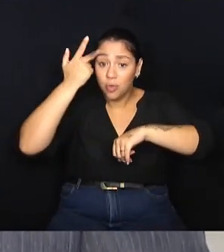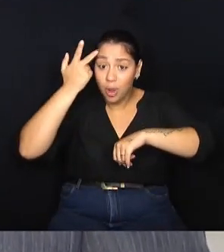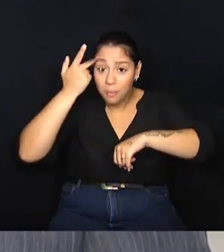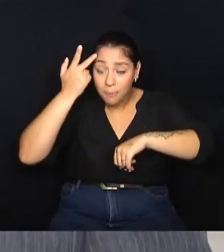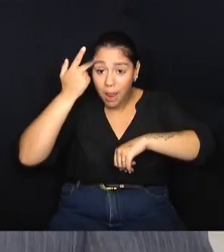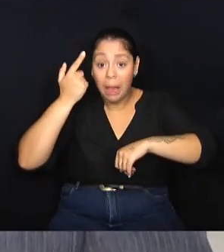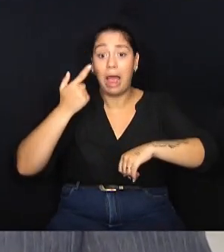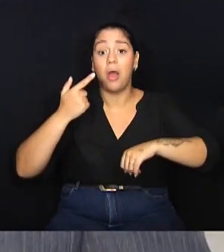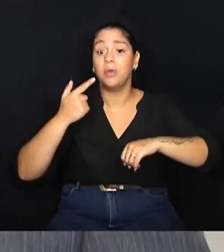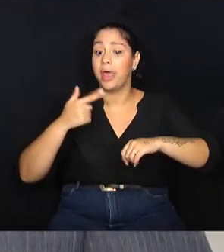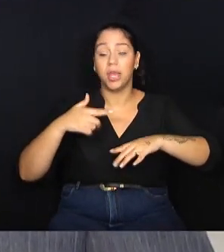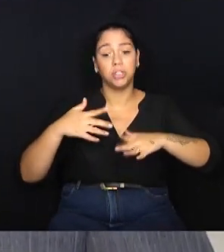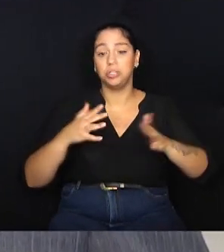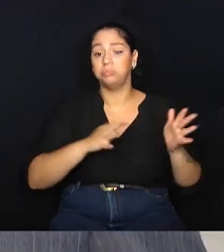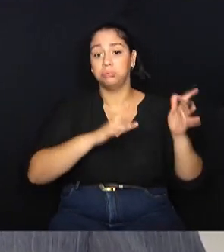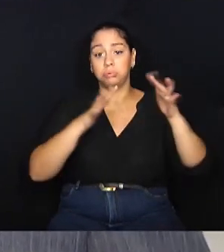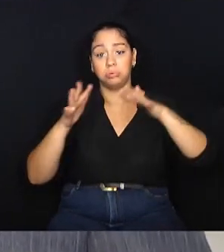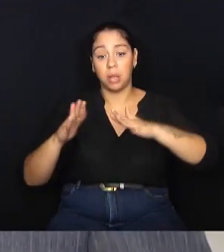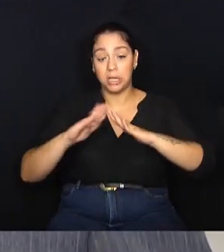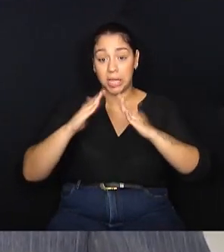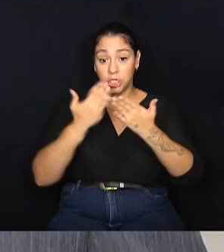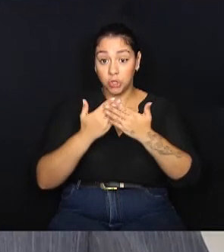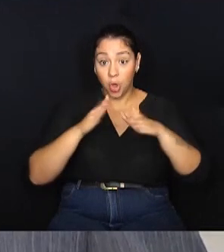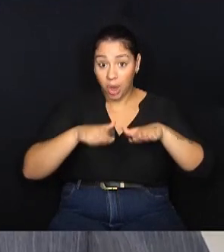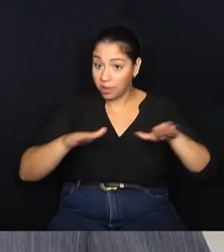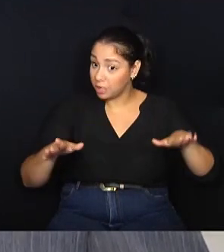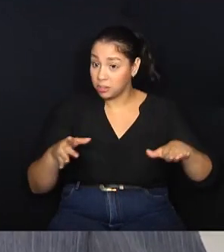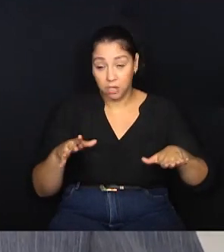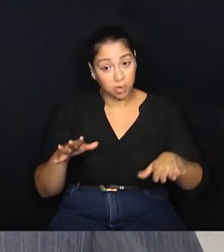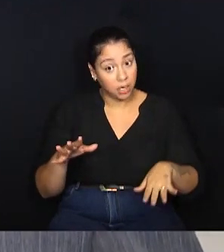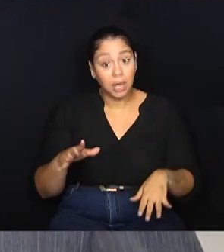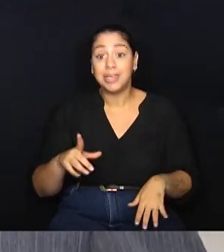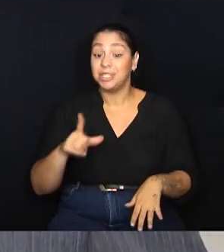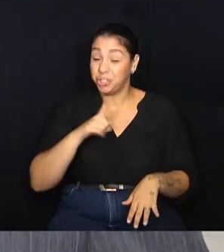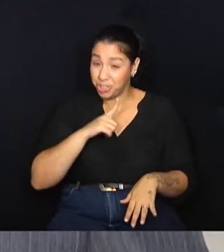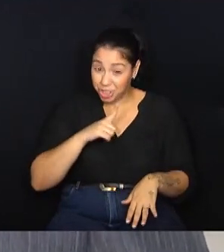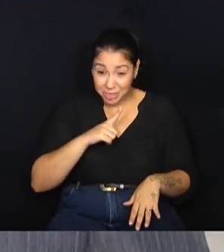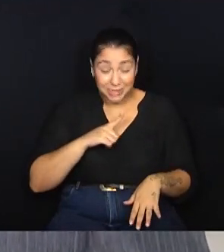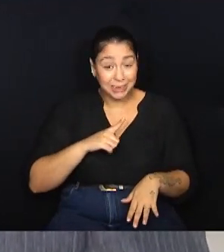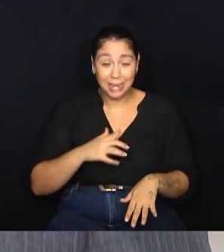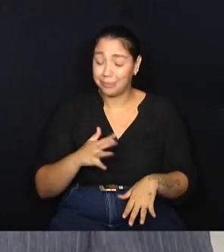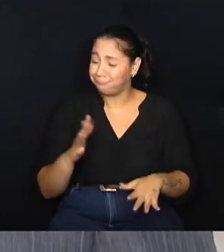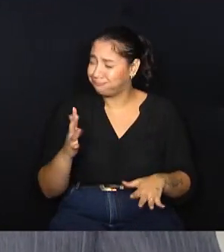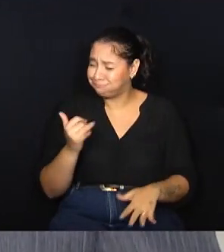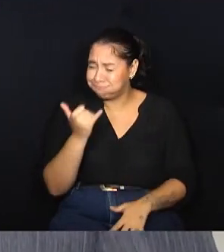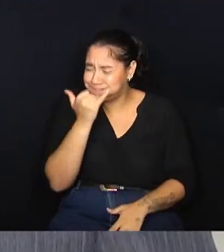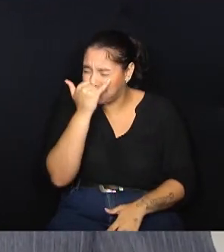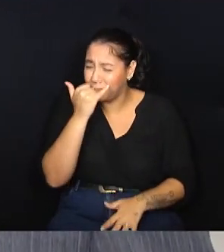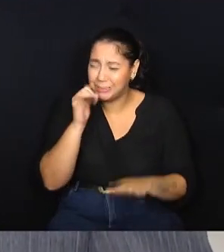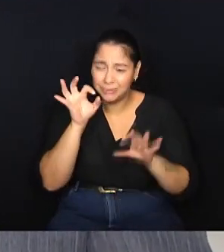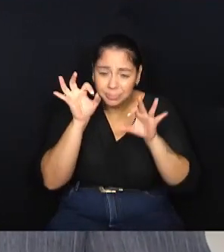de funcionamento da creche, eu não tenho dúvidas que teríamos uma tragédia ali, porque